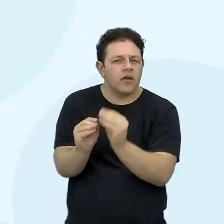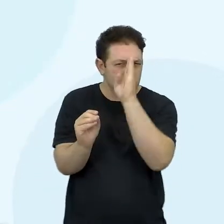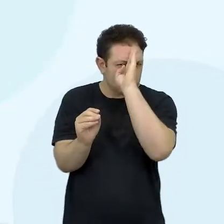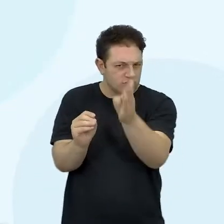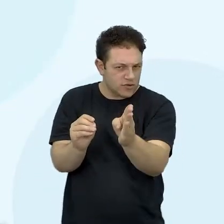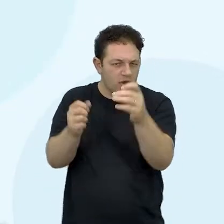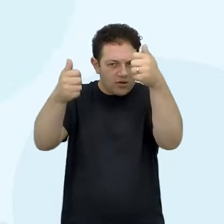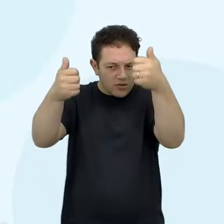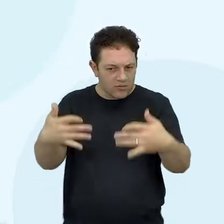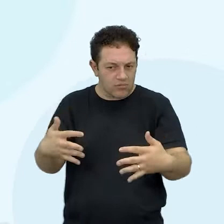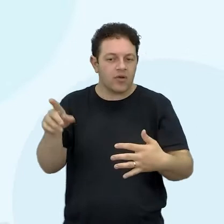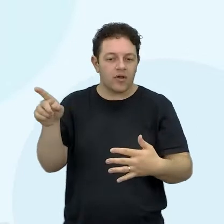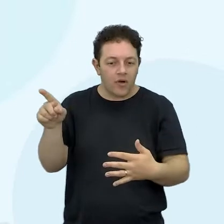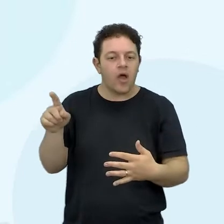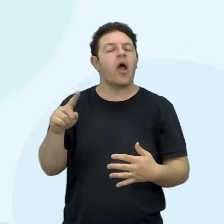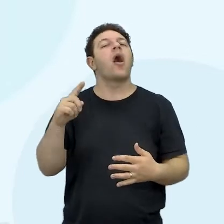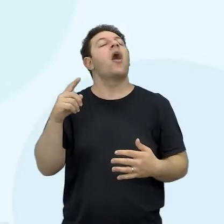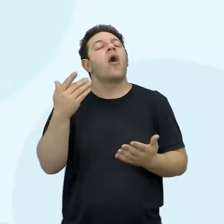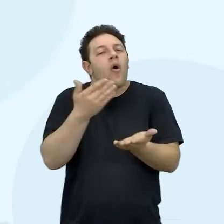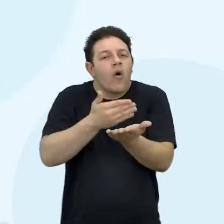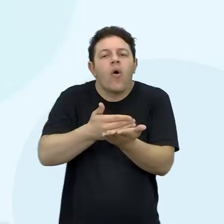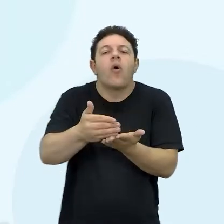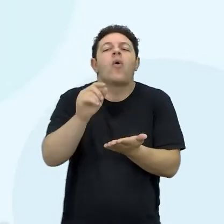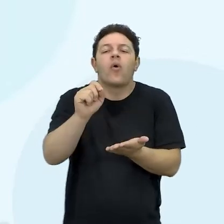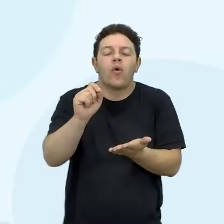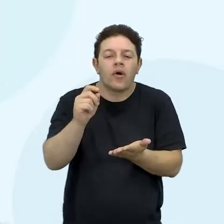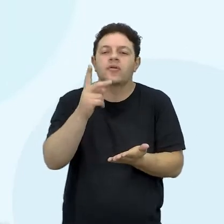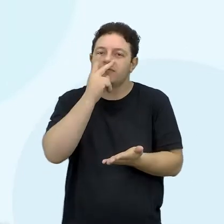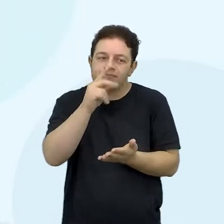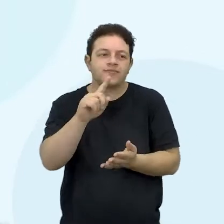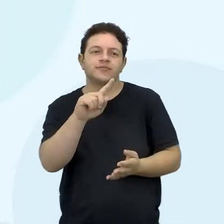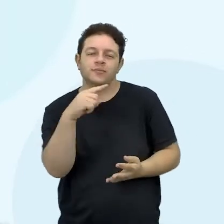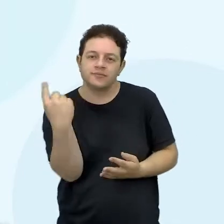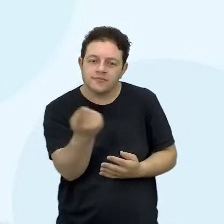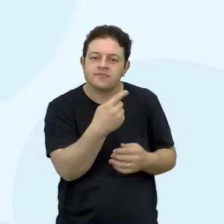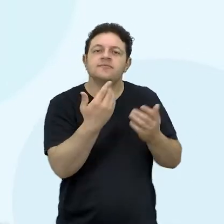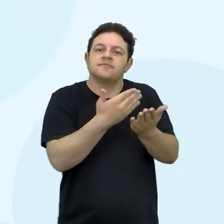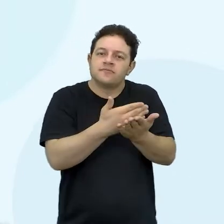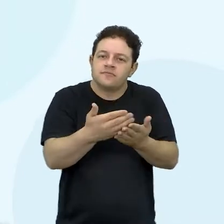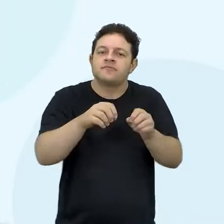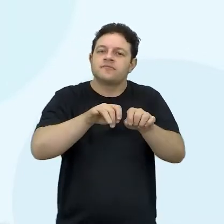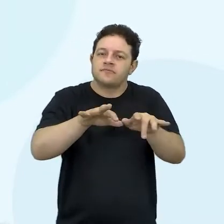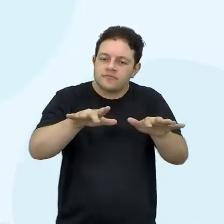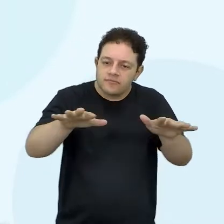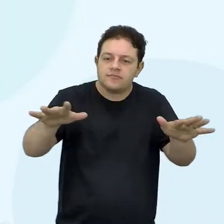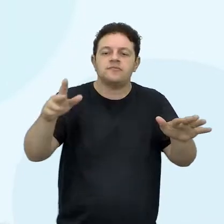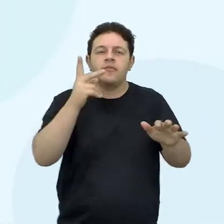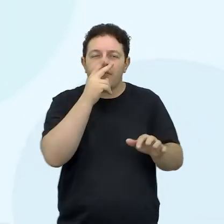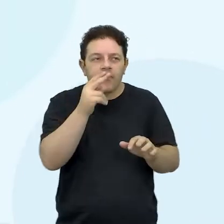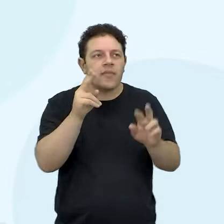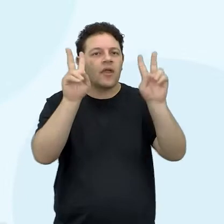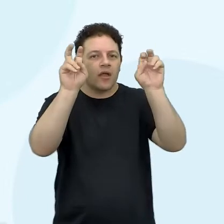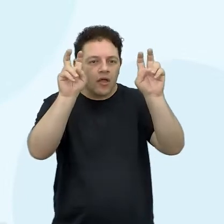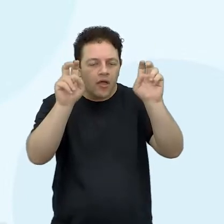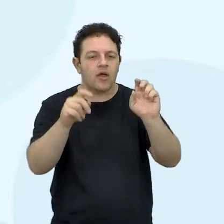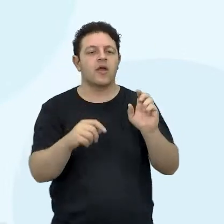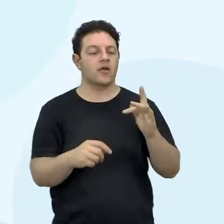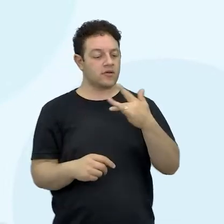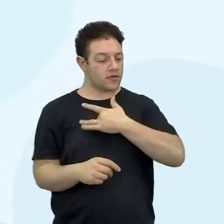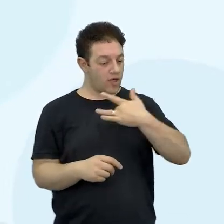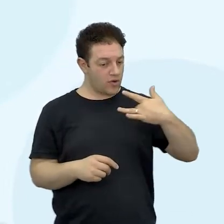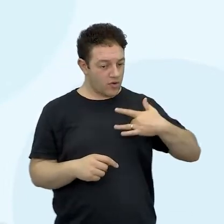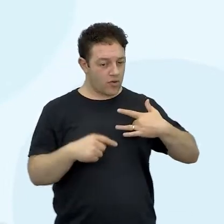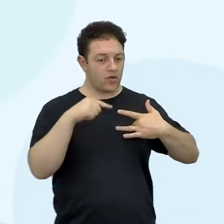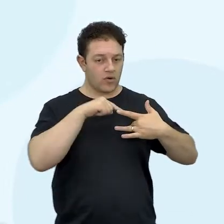simplista, começou-se então a adotar, né, esse termo, né, e essa terminologia de